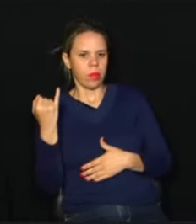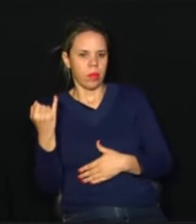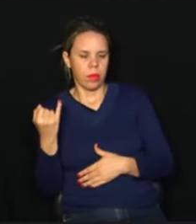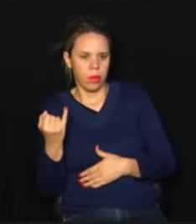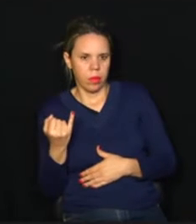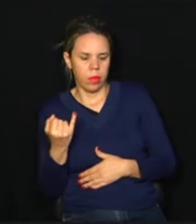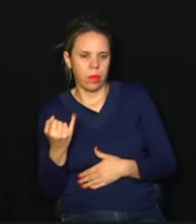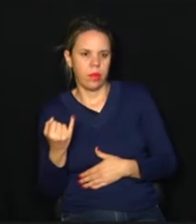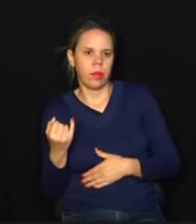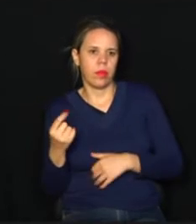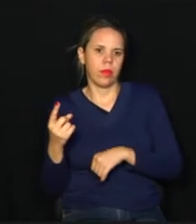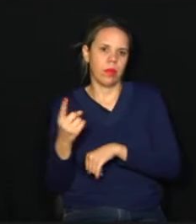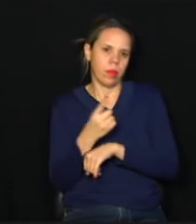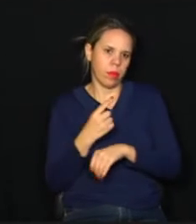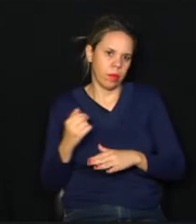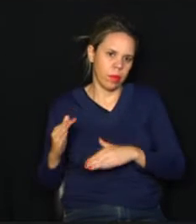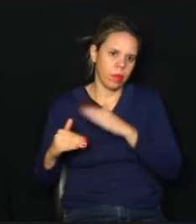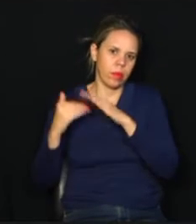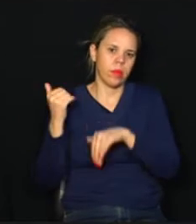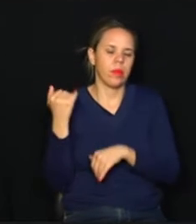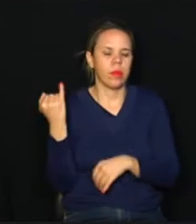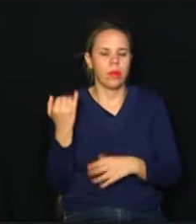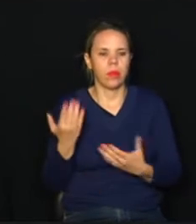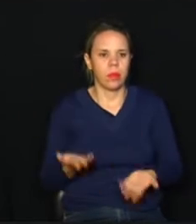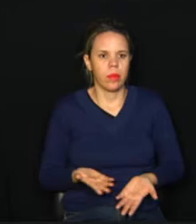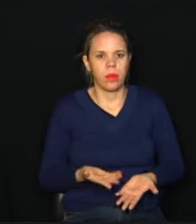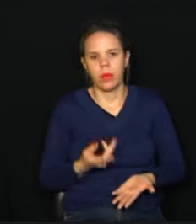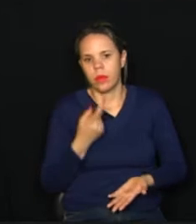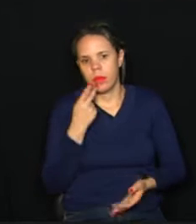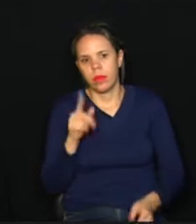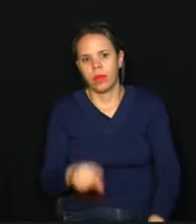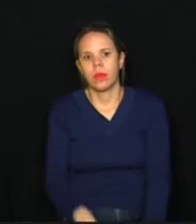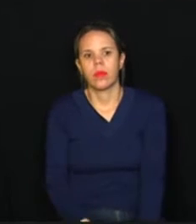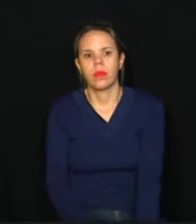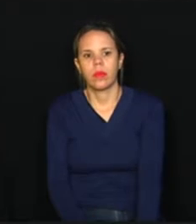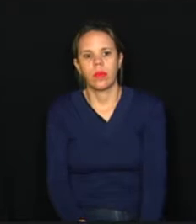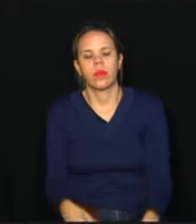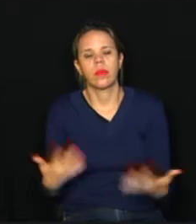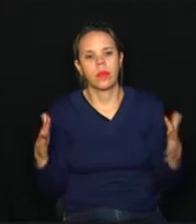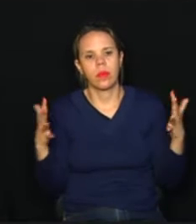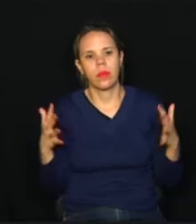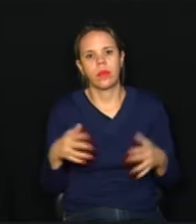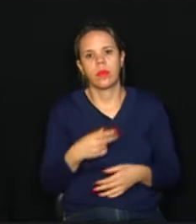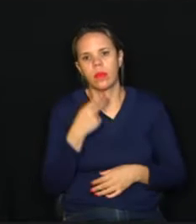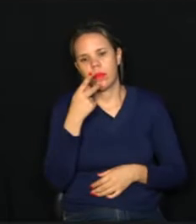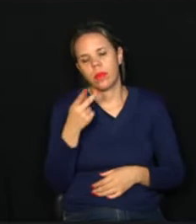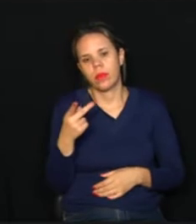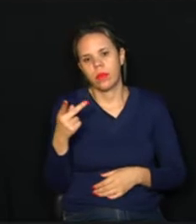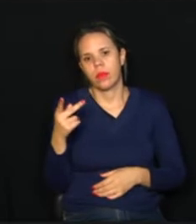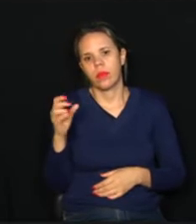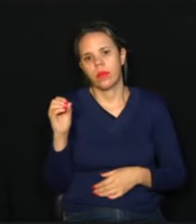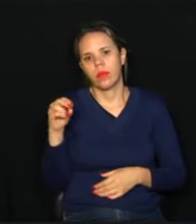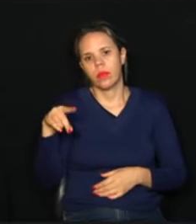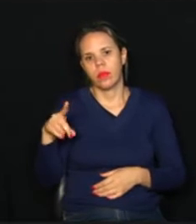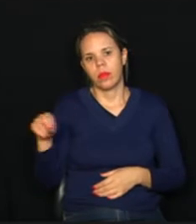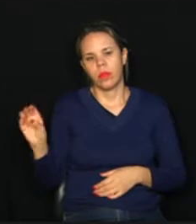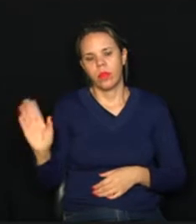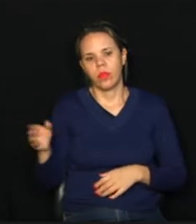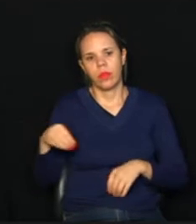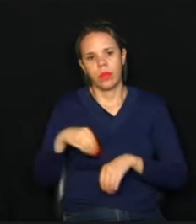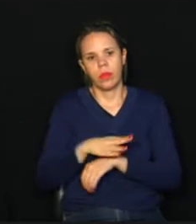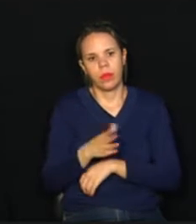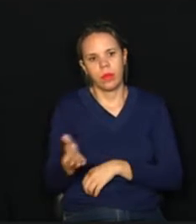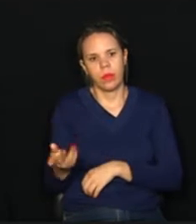sua soberania. Então, eu queria ressaltar isso, parabenizar a fala do Ondino e já passar a